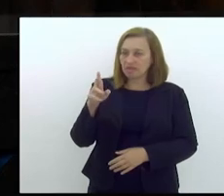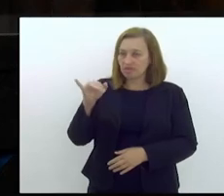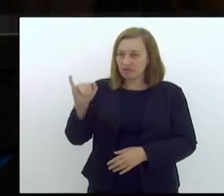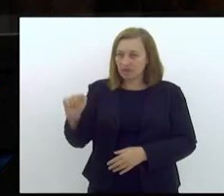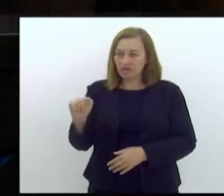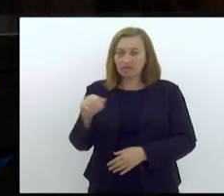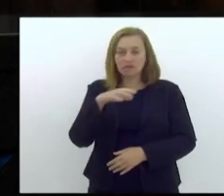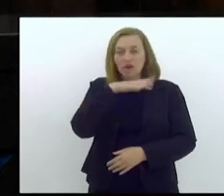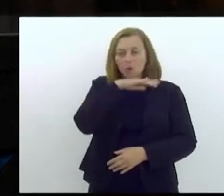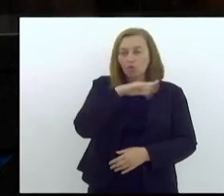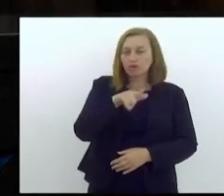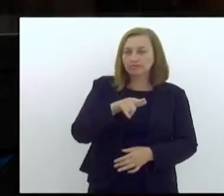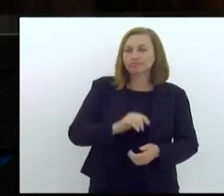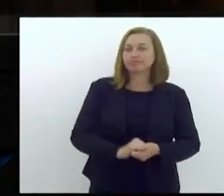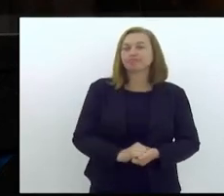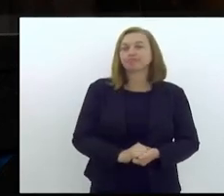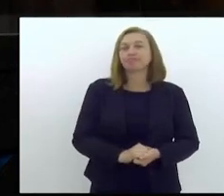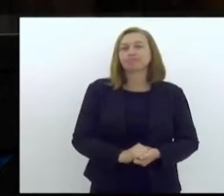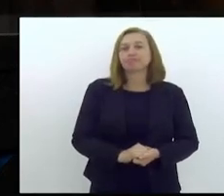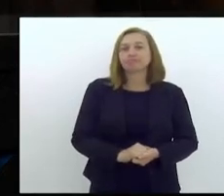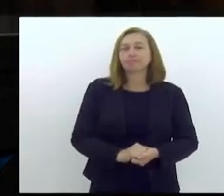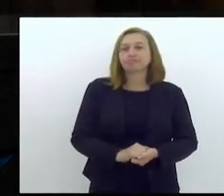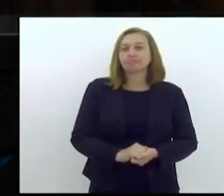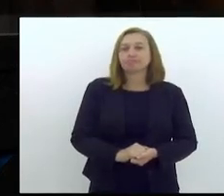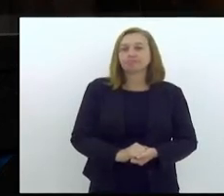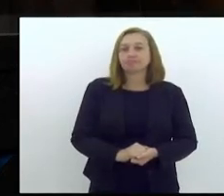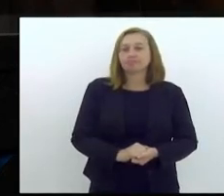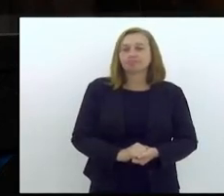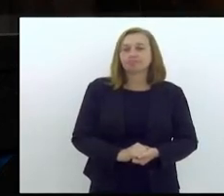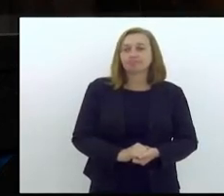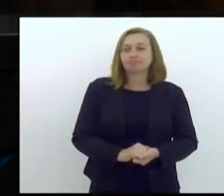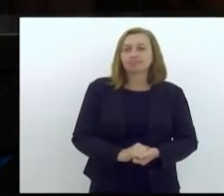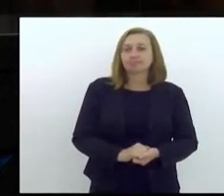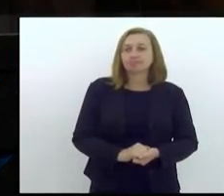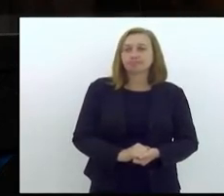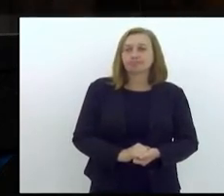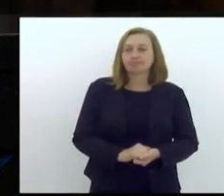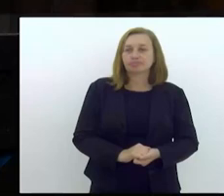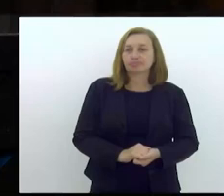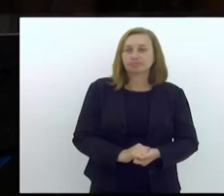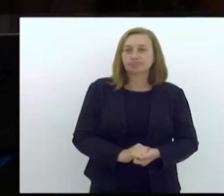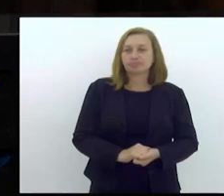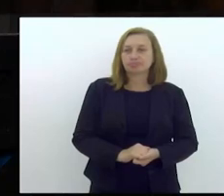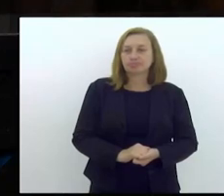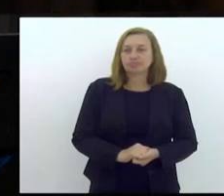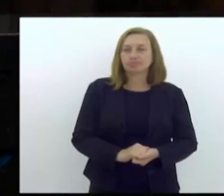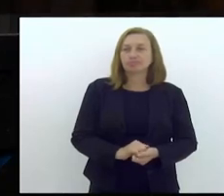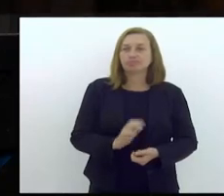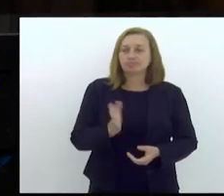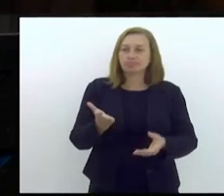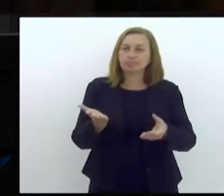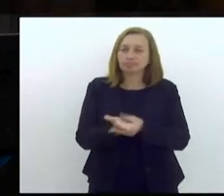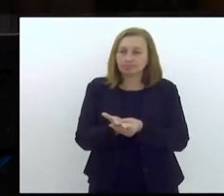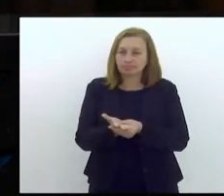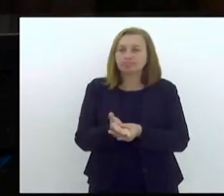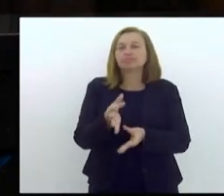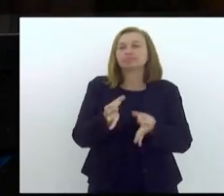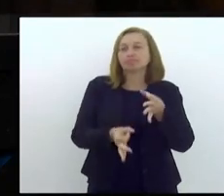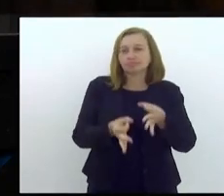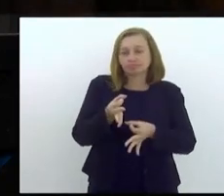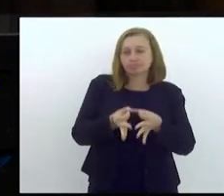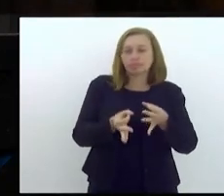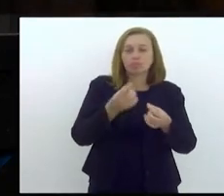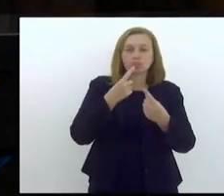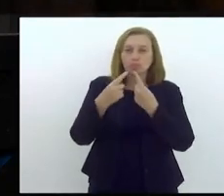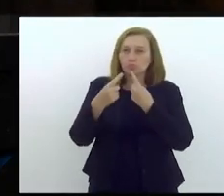imensa aliás até litígio judiciais com